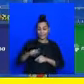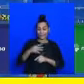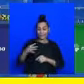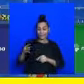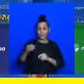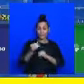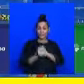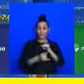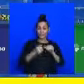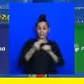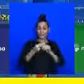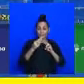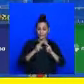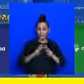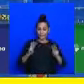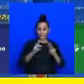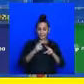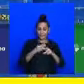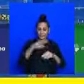Caixa.